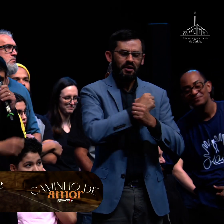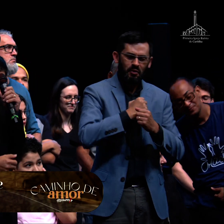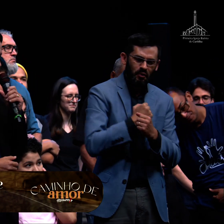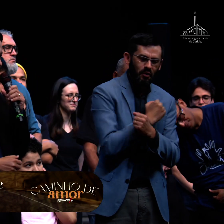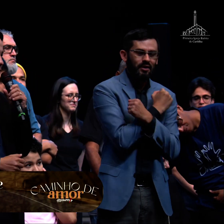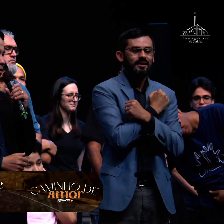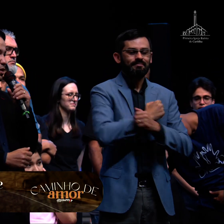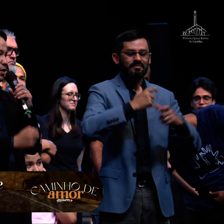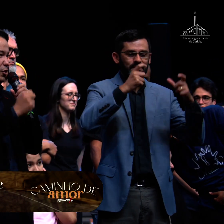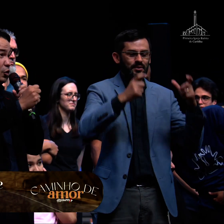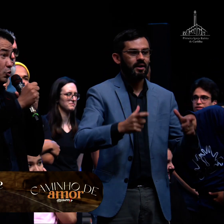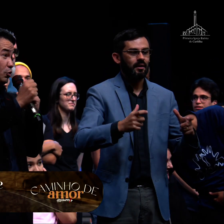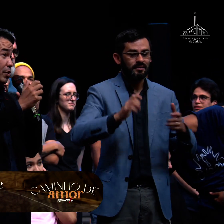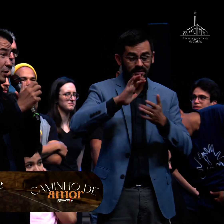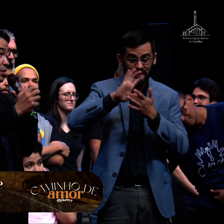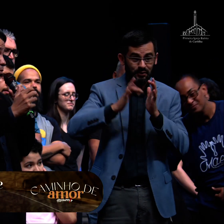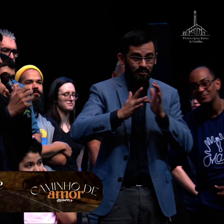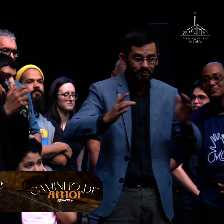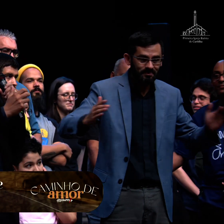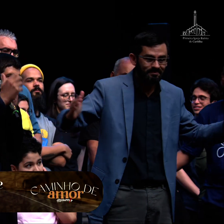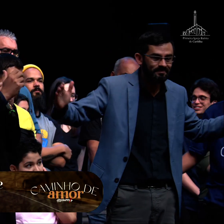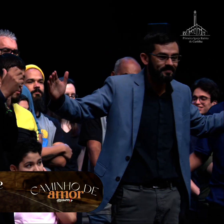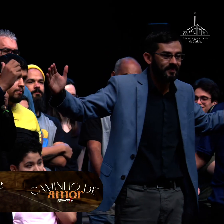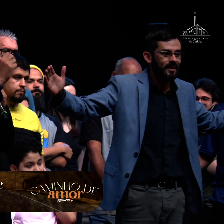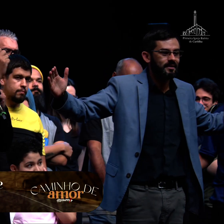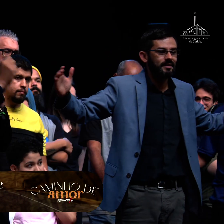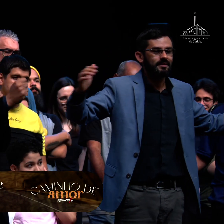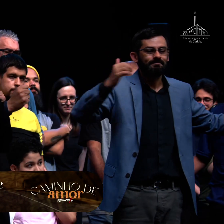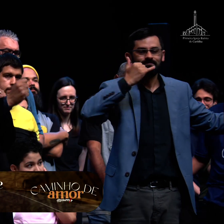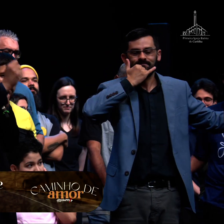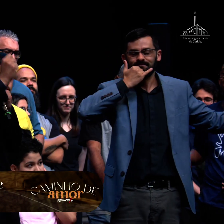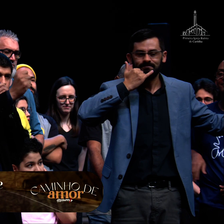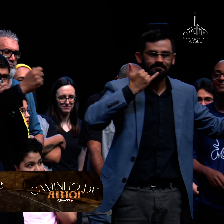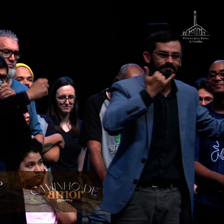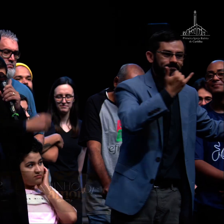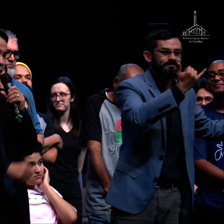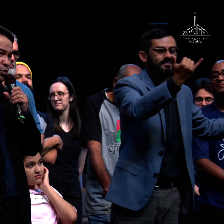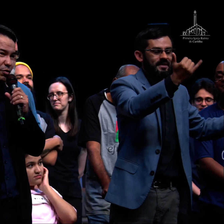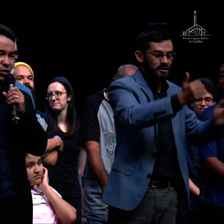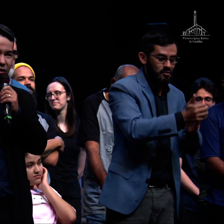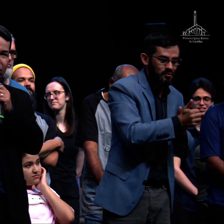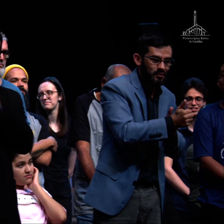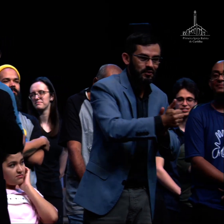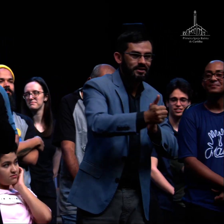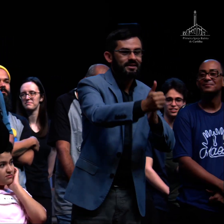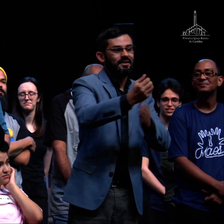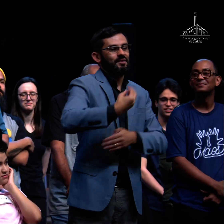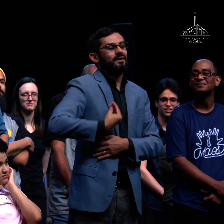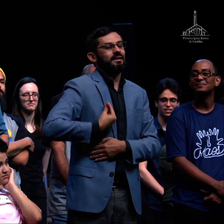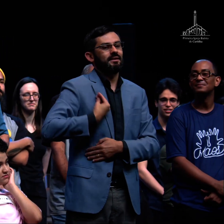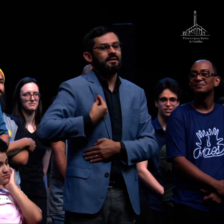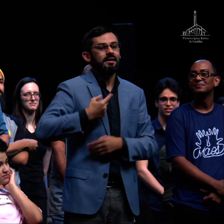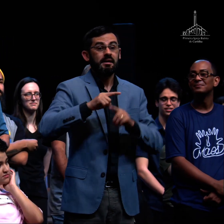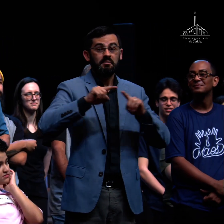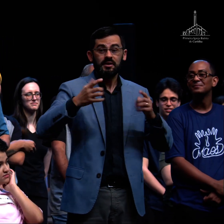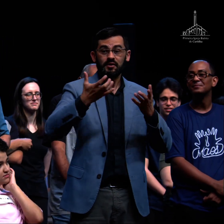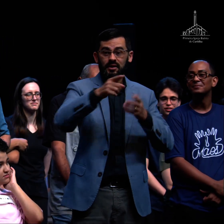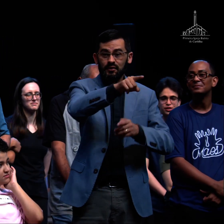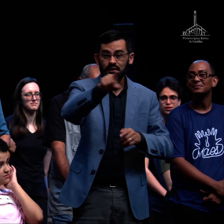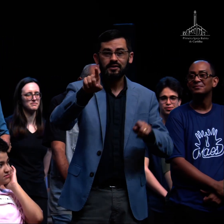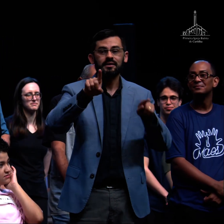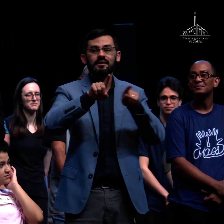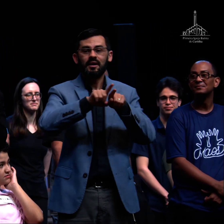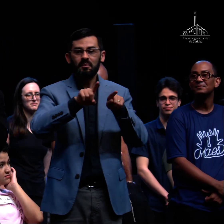te acolher nesse lugar. E Jesus de braços abertos oferecendo perdão e condução para sua vida. Mas eu quero que você